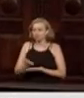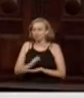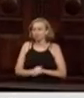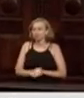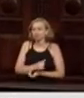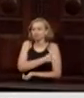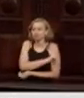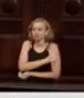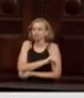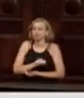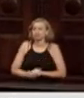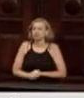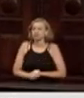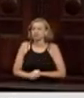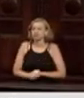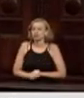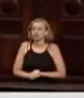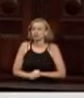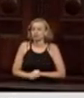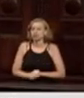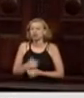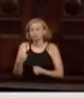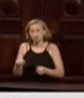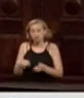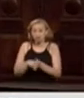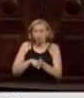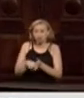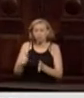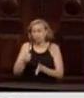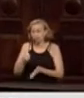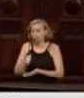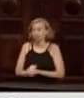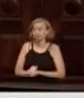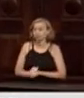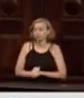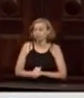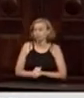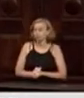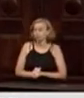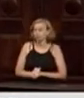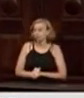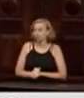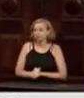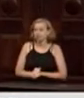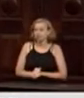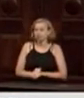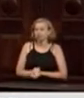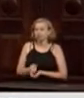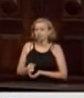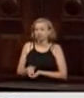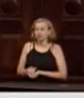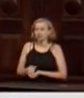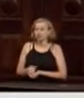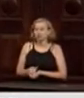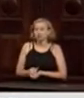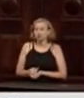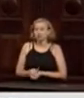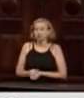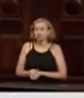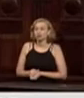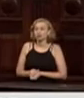enfrentando, fossem investigados também por essa casa. Eu sou autor de um pedido de CPI